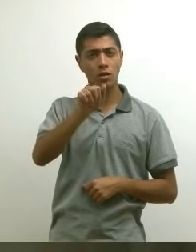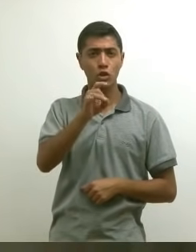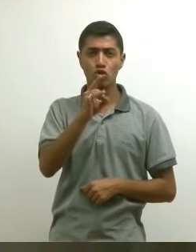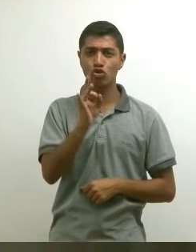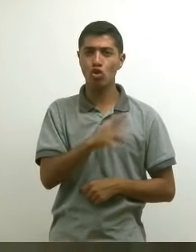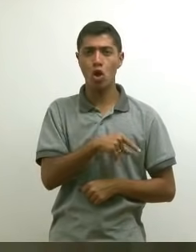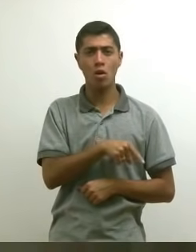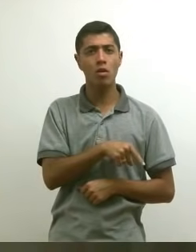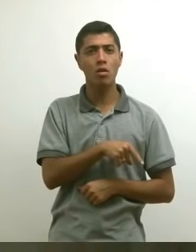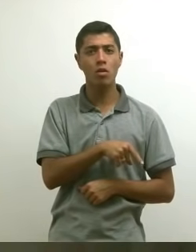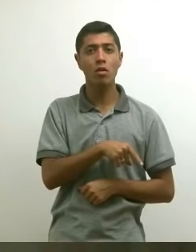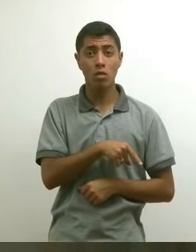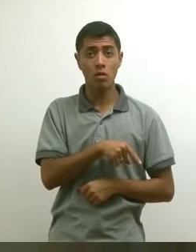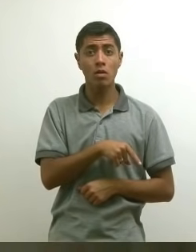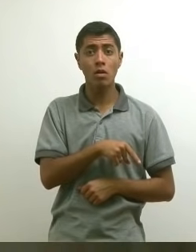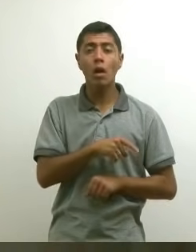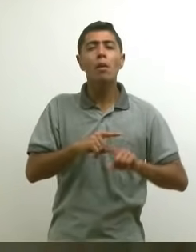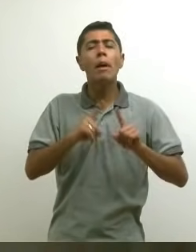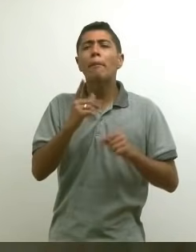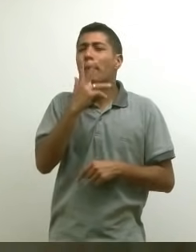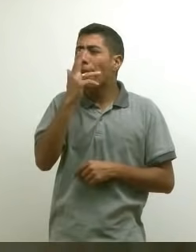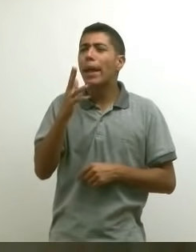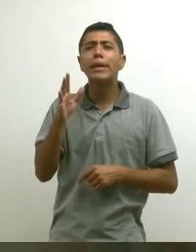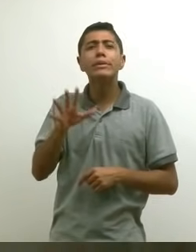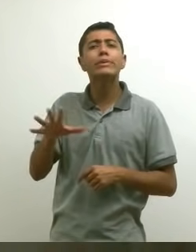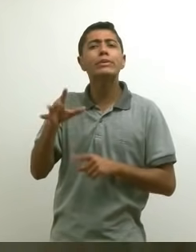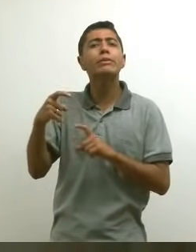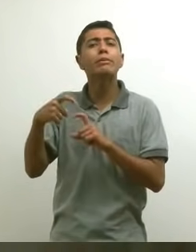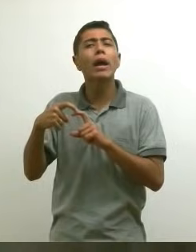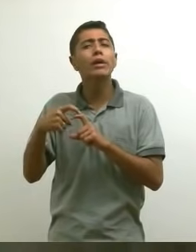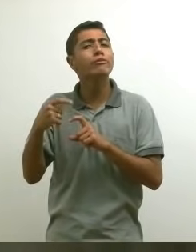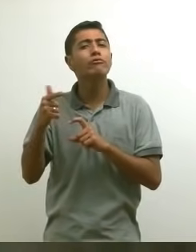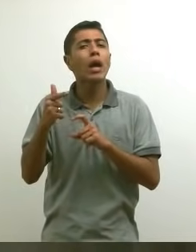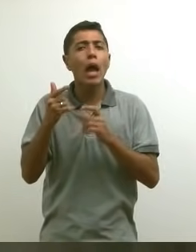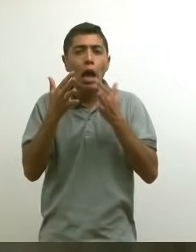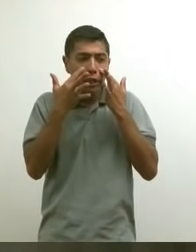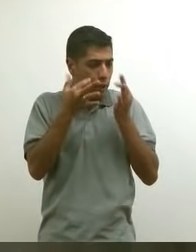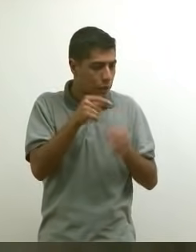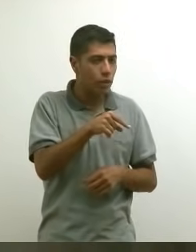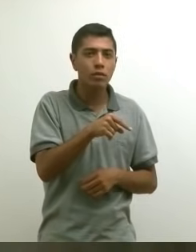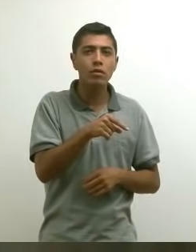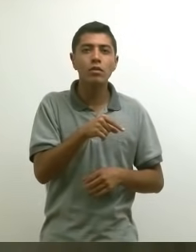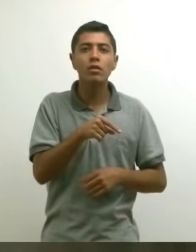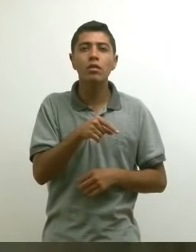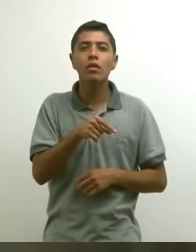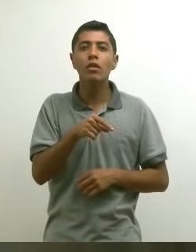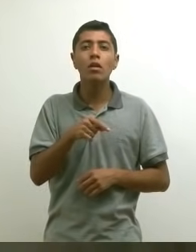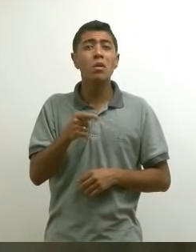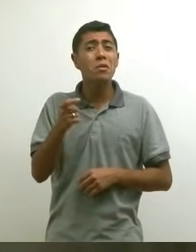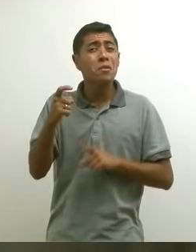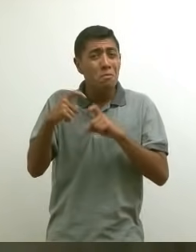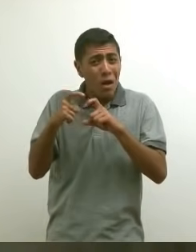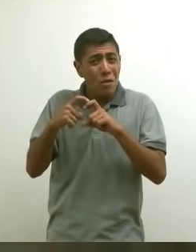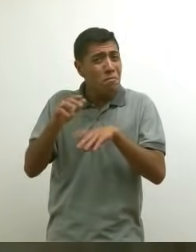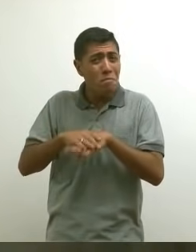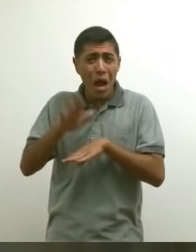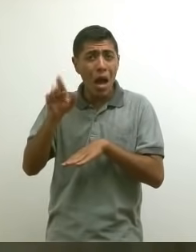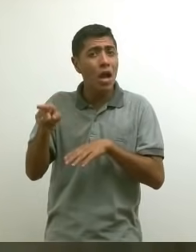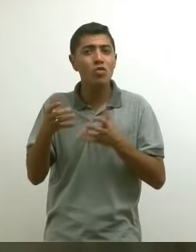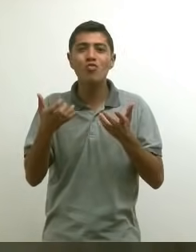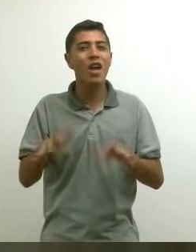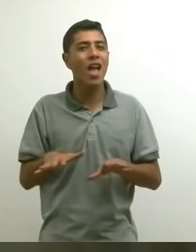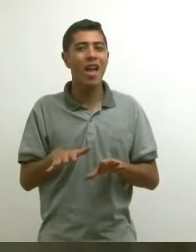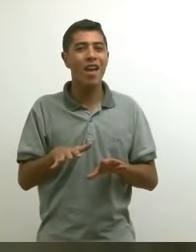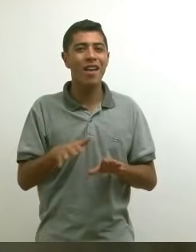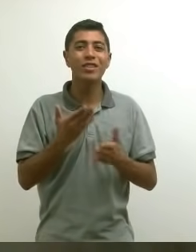tornando desinteressante para os médicos você já está vivendo agora a epidemia de poucos médicos querem ser pediatras na minha pelo